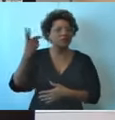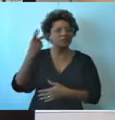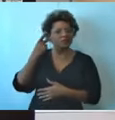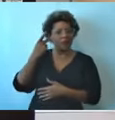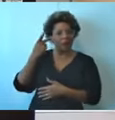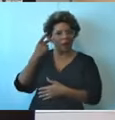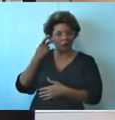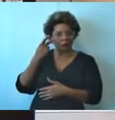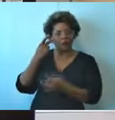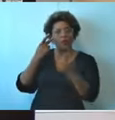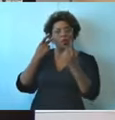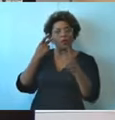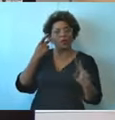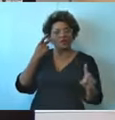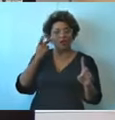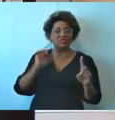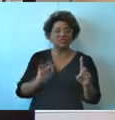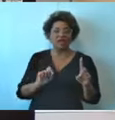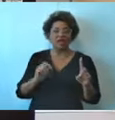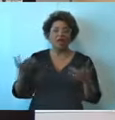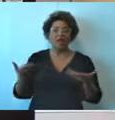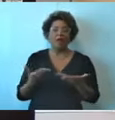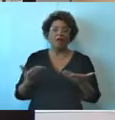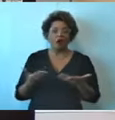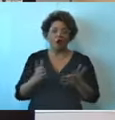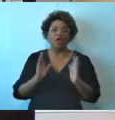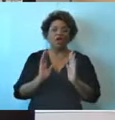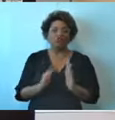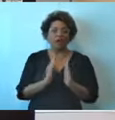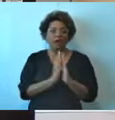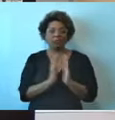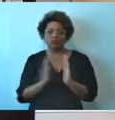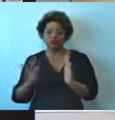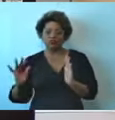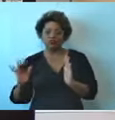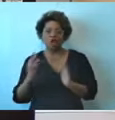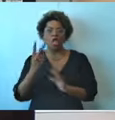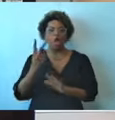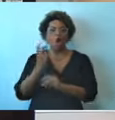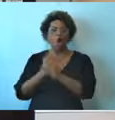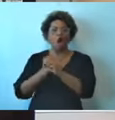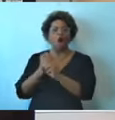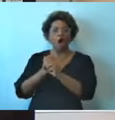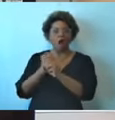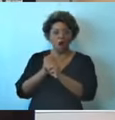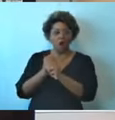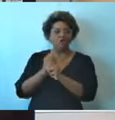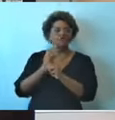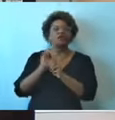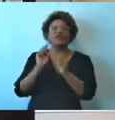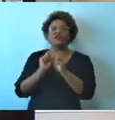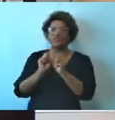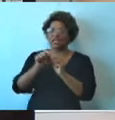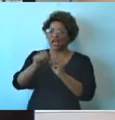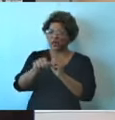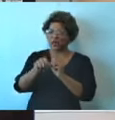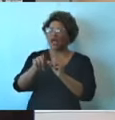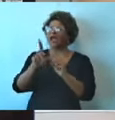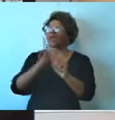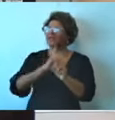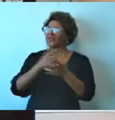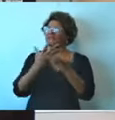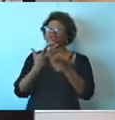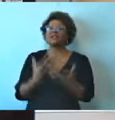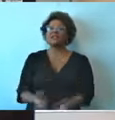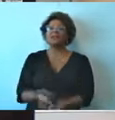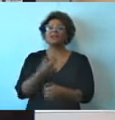uma vez que agora, passado o tempo, passado esses 2 anos, não só implementaram, como foi muito bem aceito pela